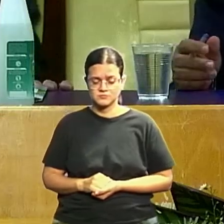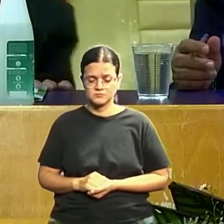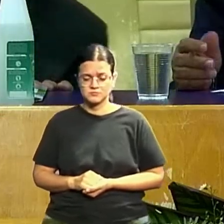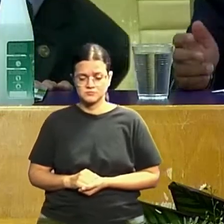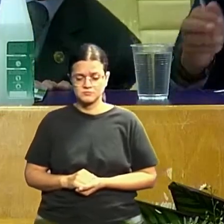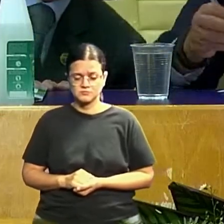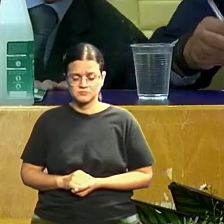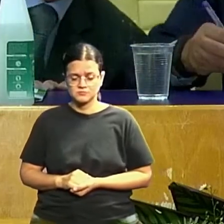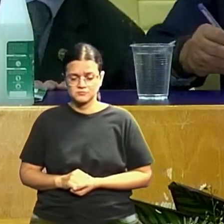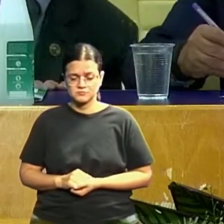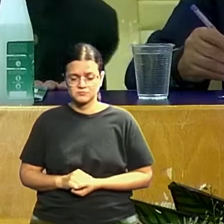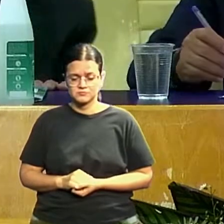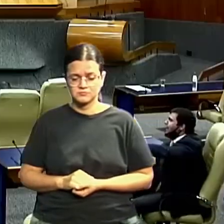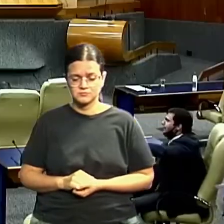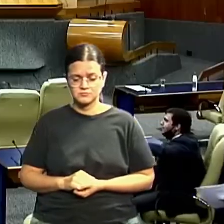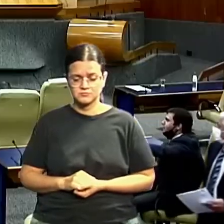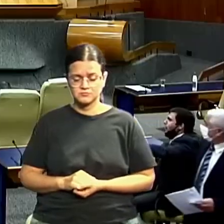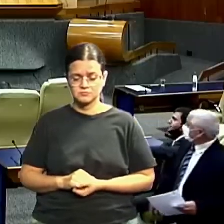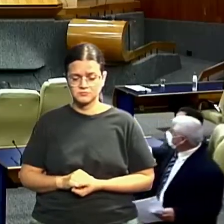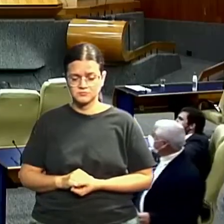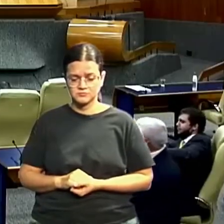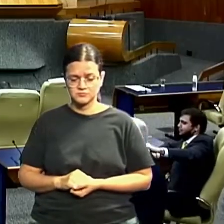Vista a primeira